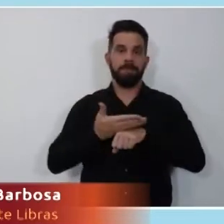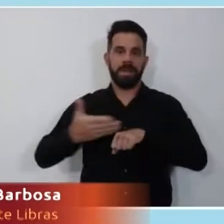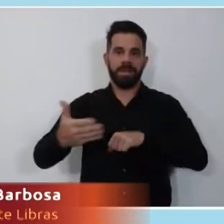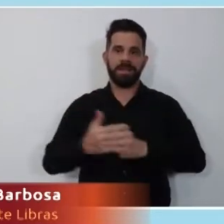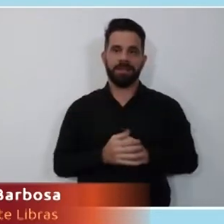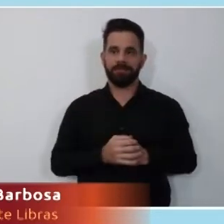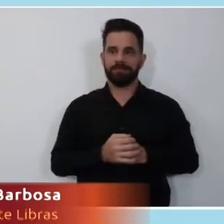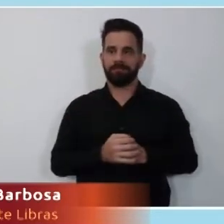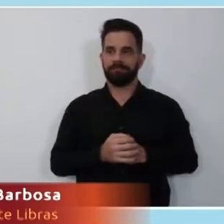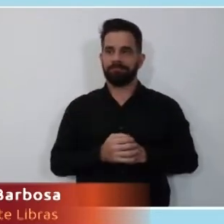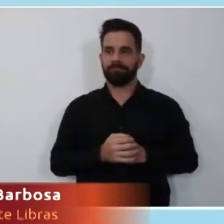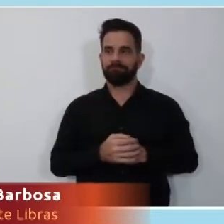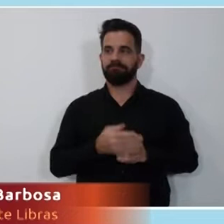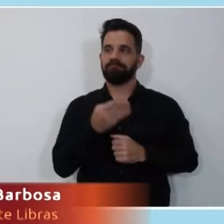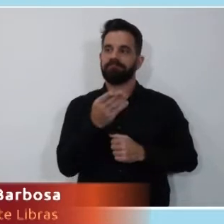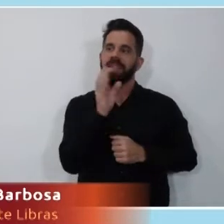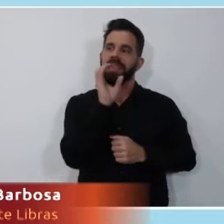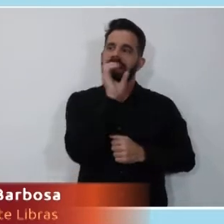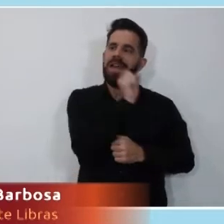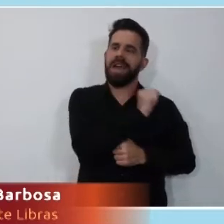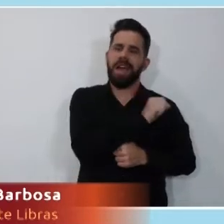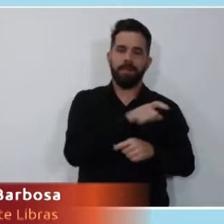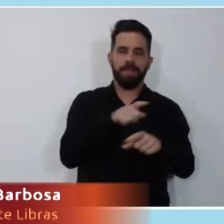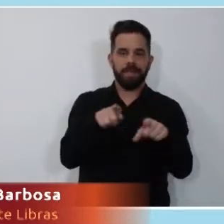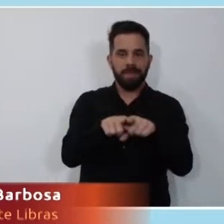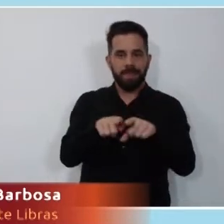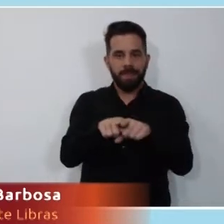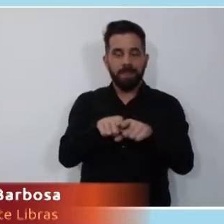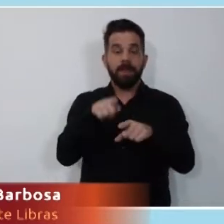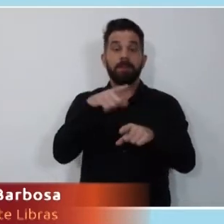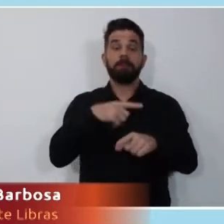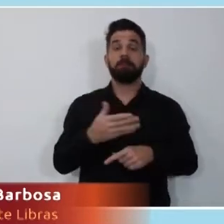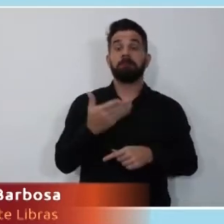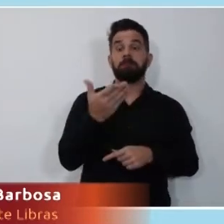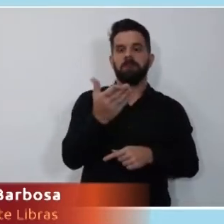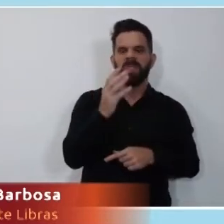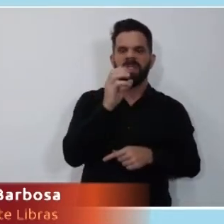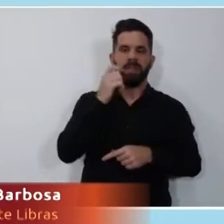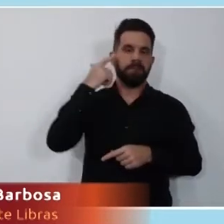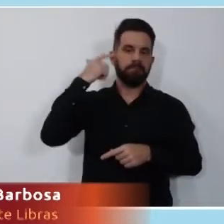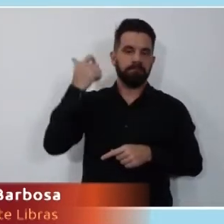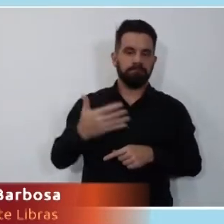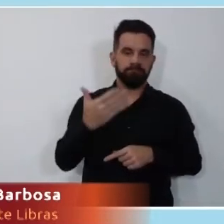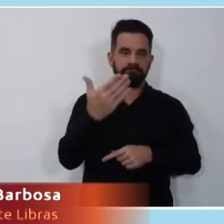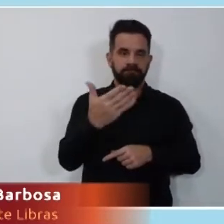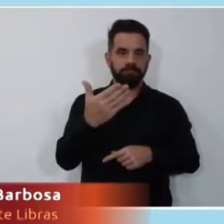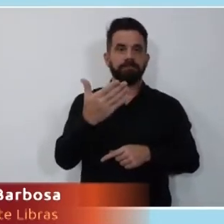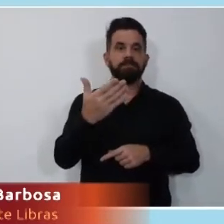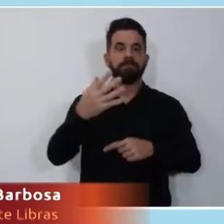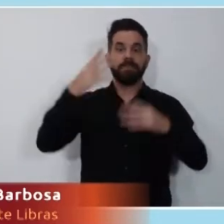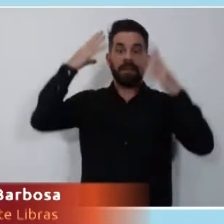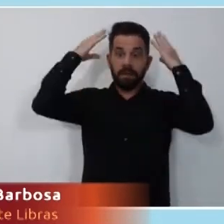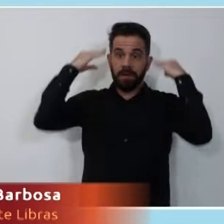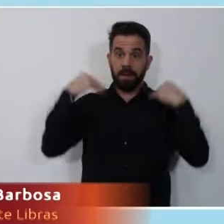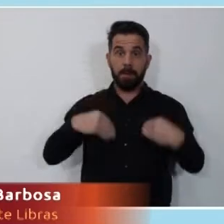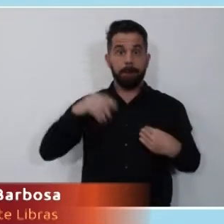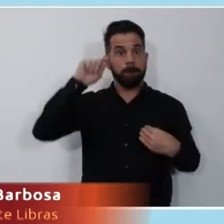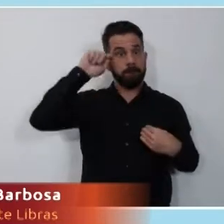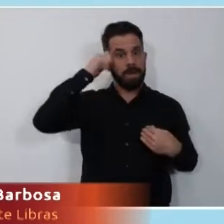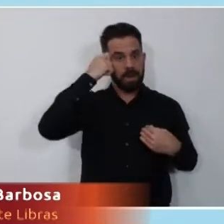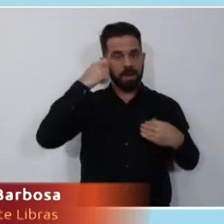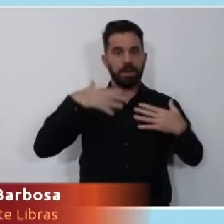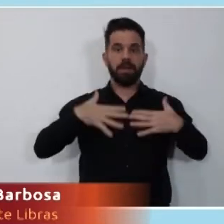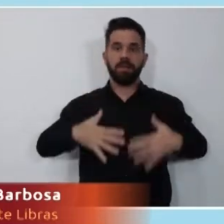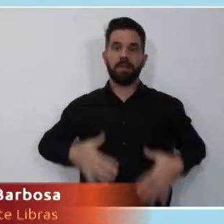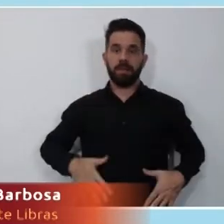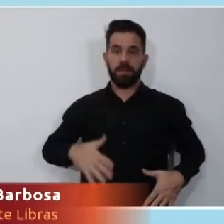também. Sou uma mulher branca, tenho cabelos longos e escuros, estou vestindo uma roupa de tonalidade